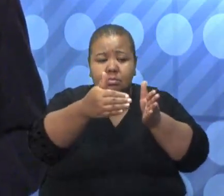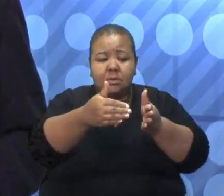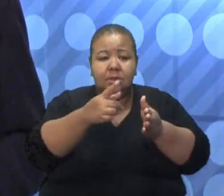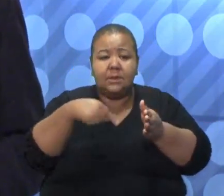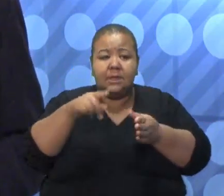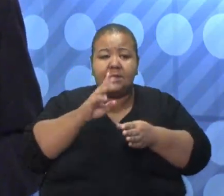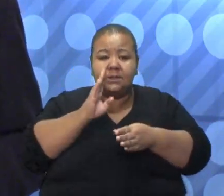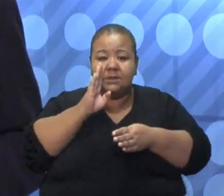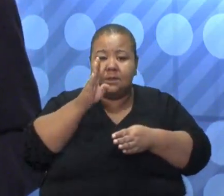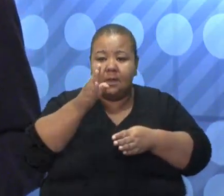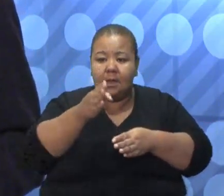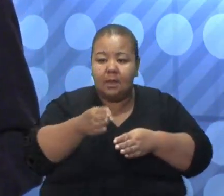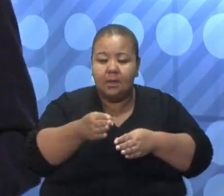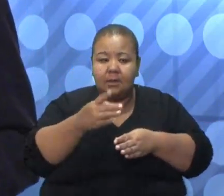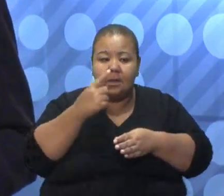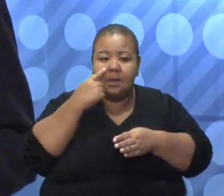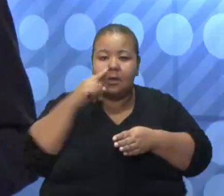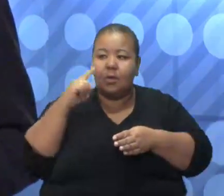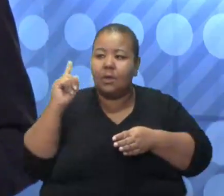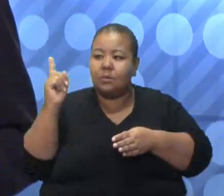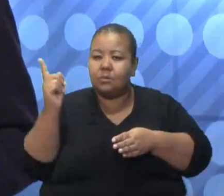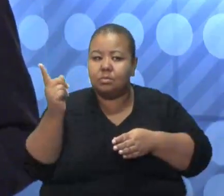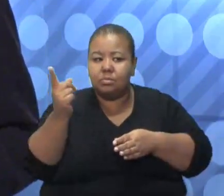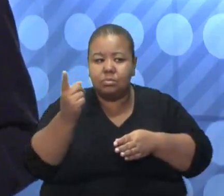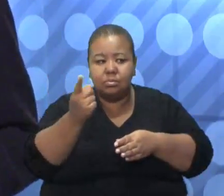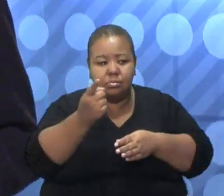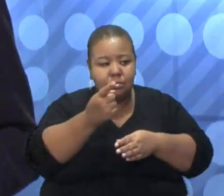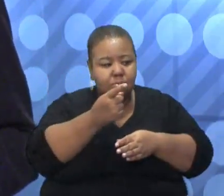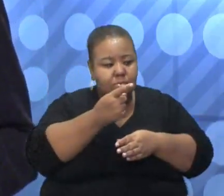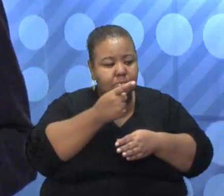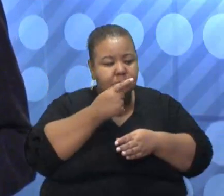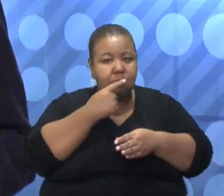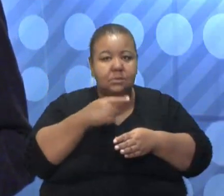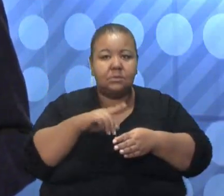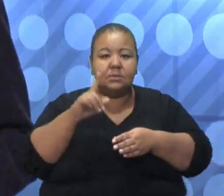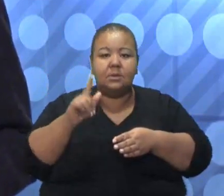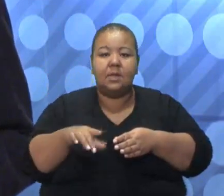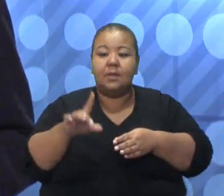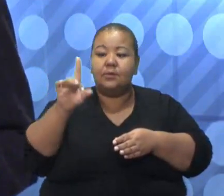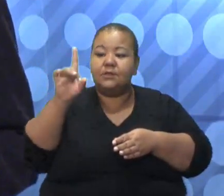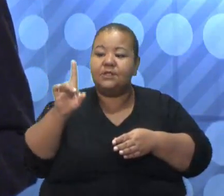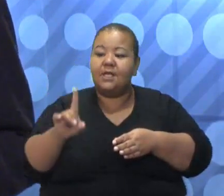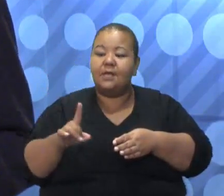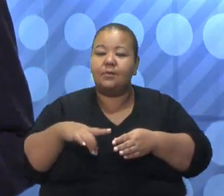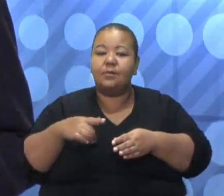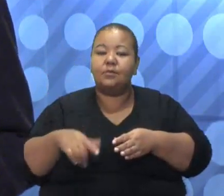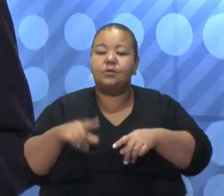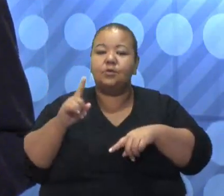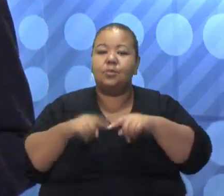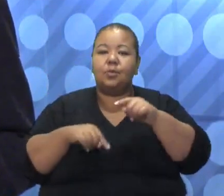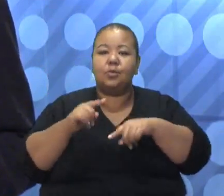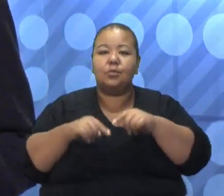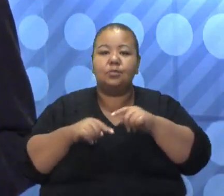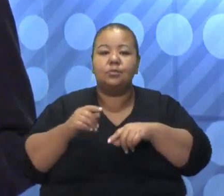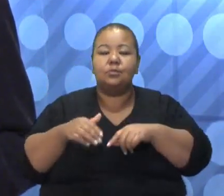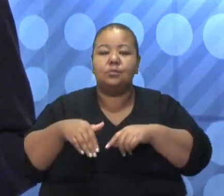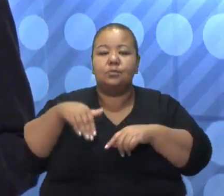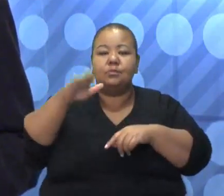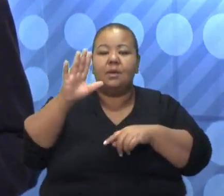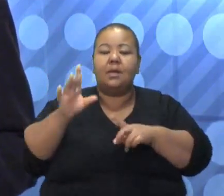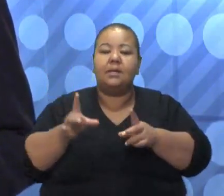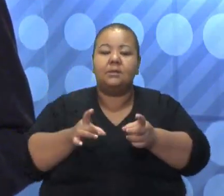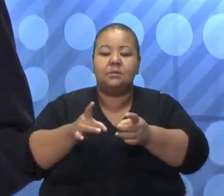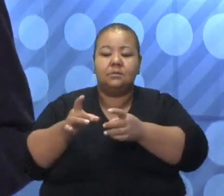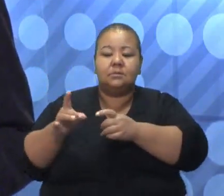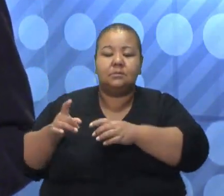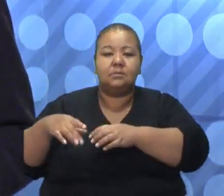entre e gire no sentido anti-horário. Então a gente passa pelo lado direito da loja, onde estão os produtos que geralmente são mais